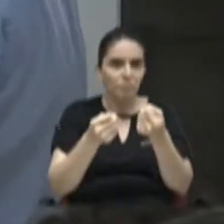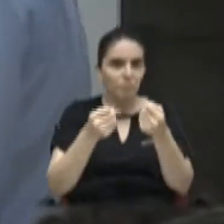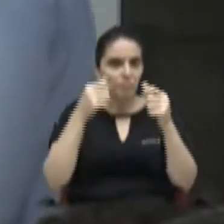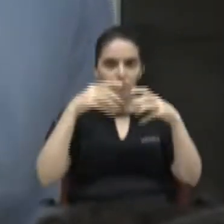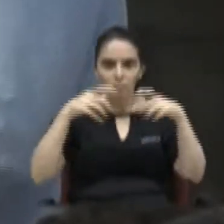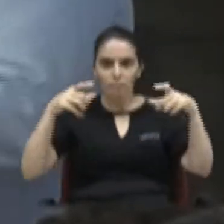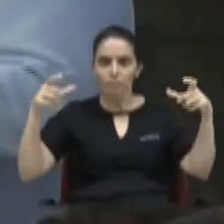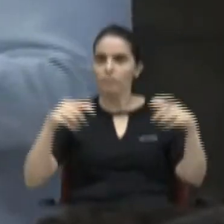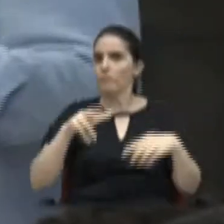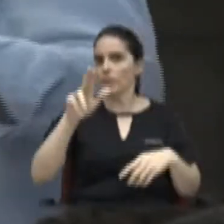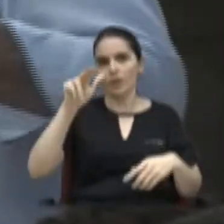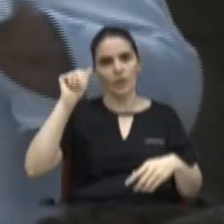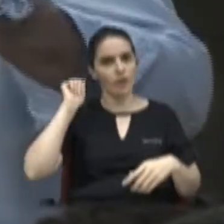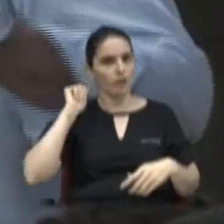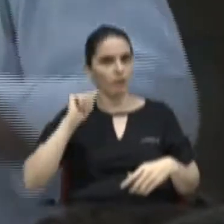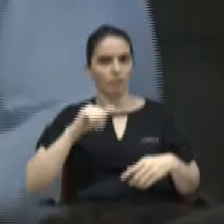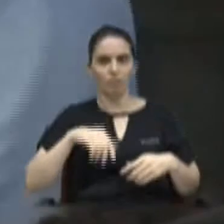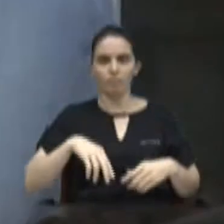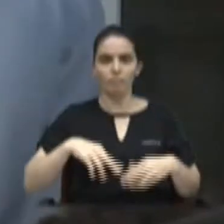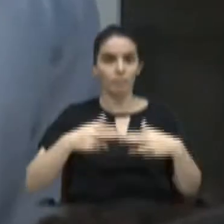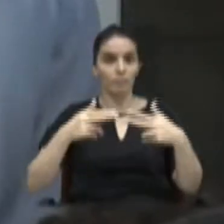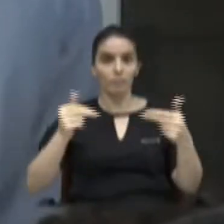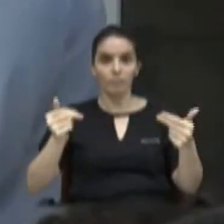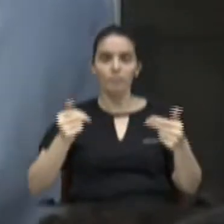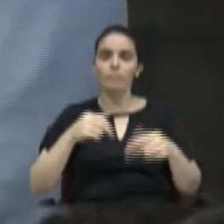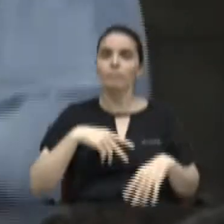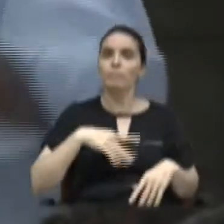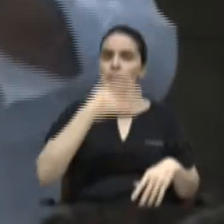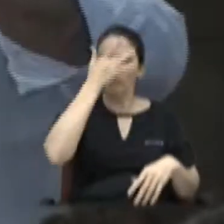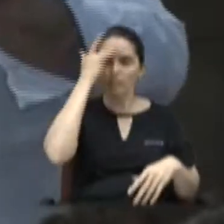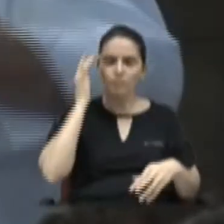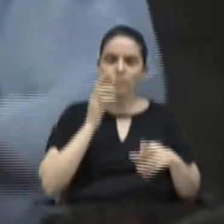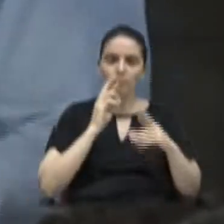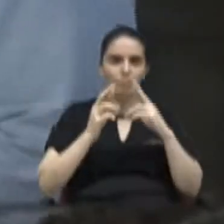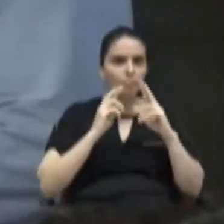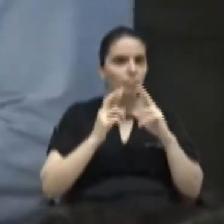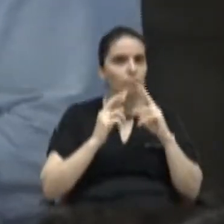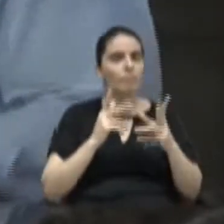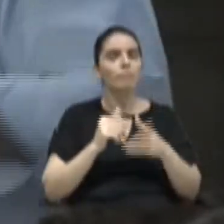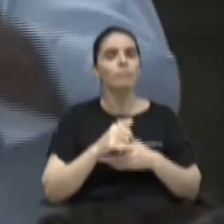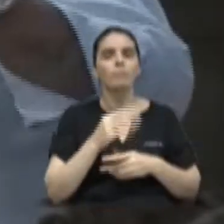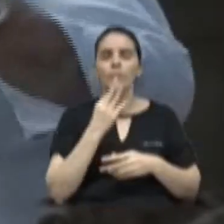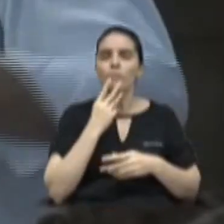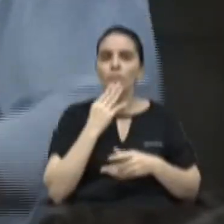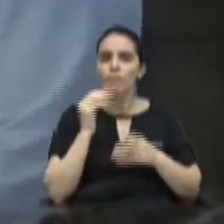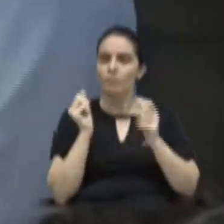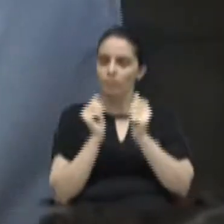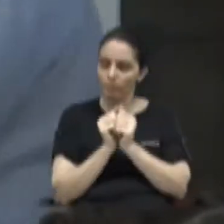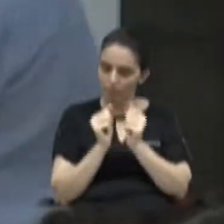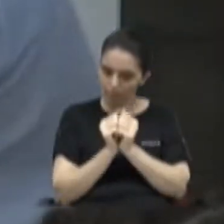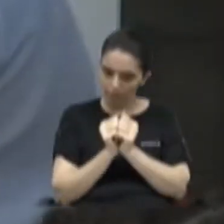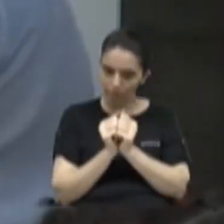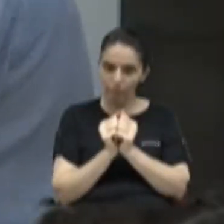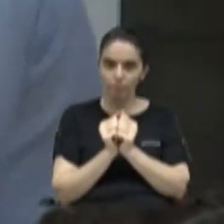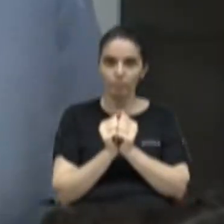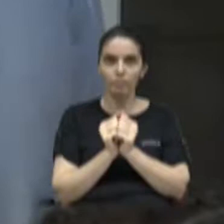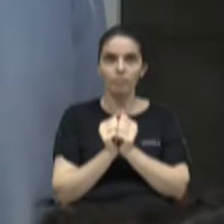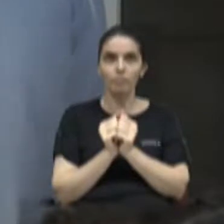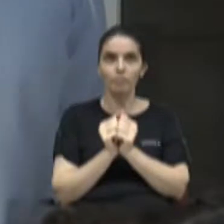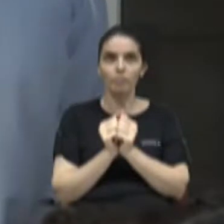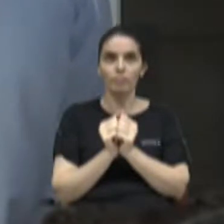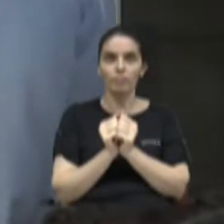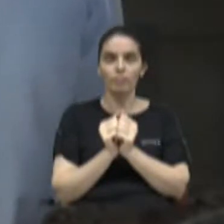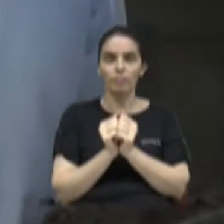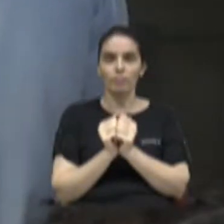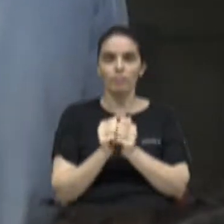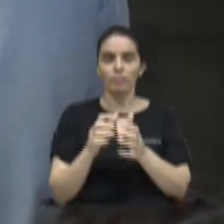tanta gente com reclamação e aumento abusivo, e eu tenho certeza que Vossa Excelência, juntamente com os demais integrantes,